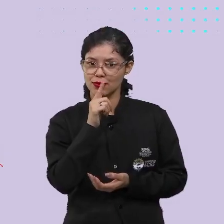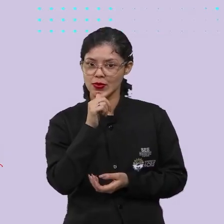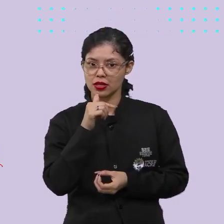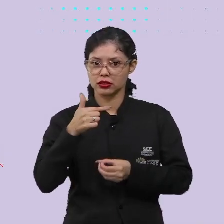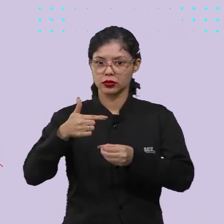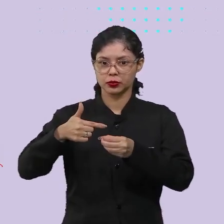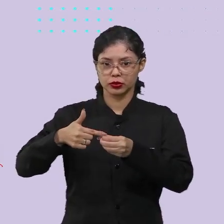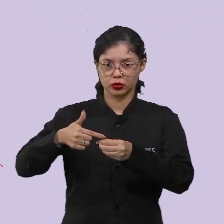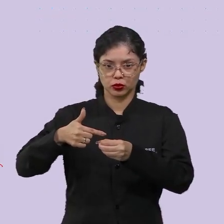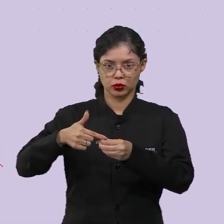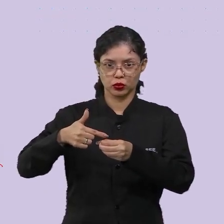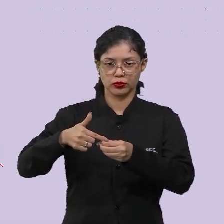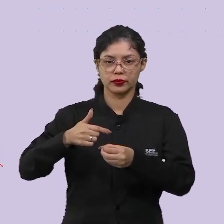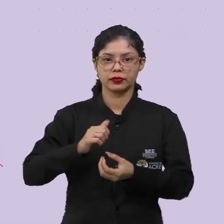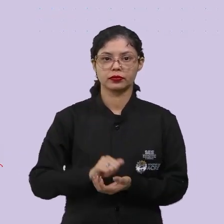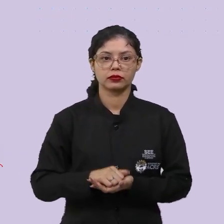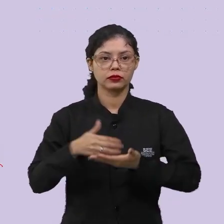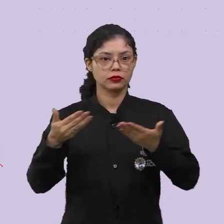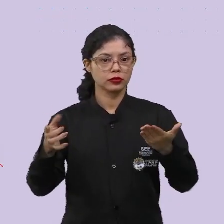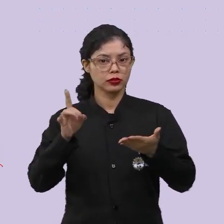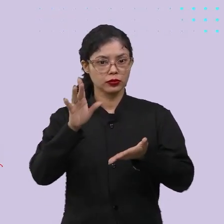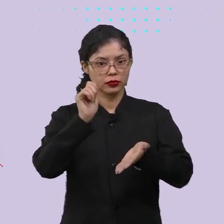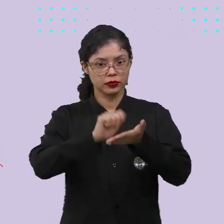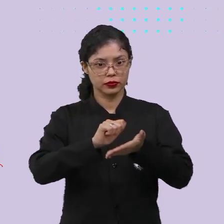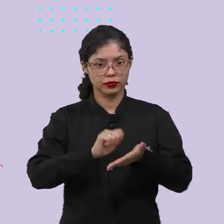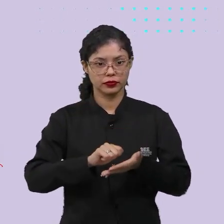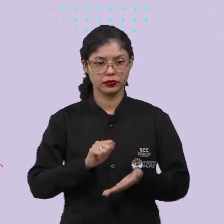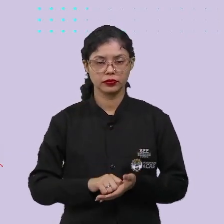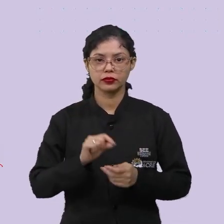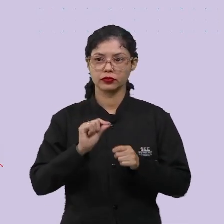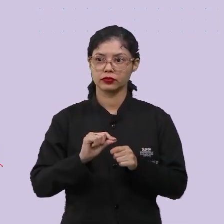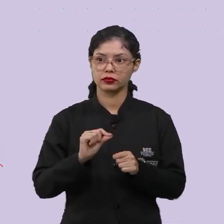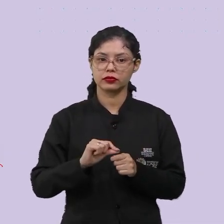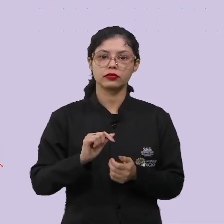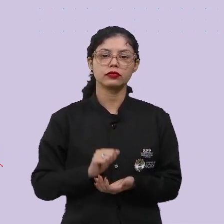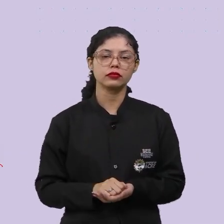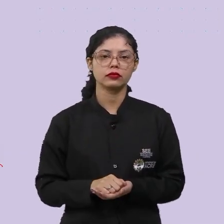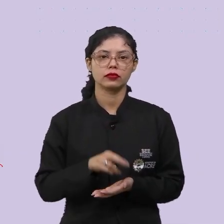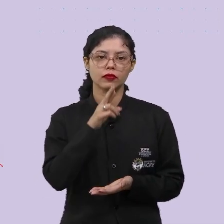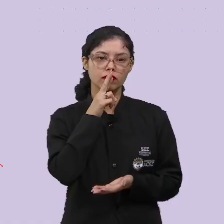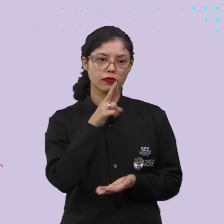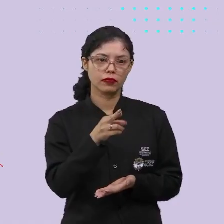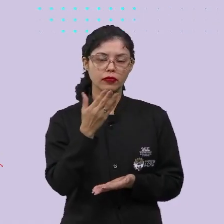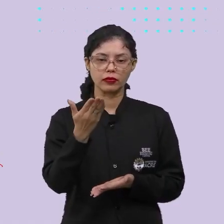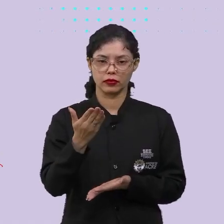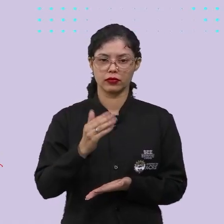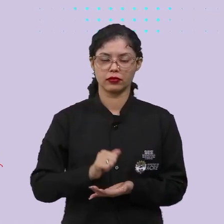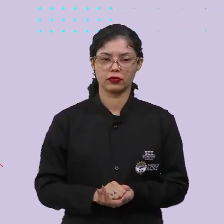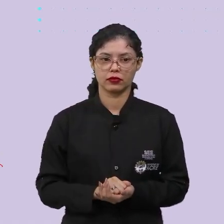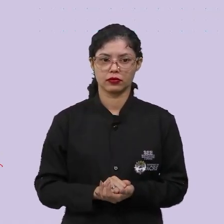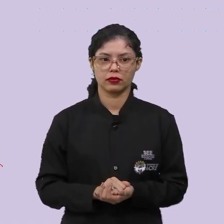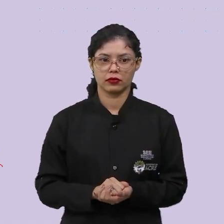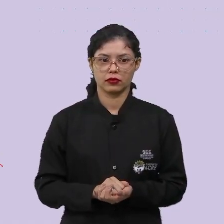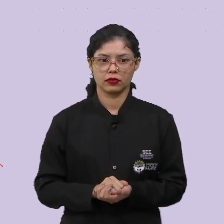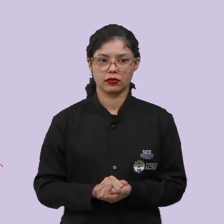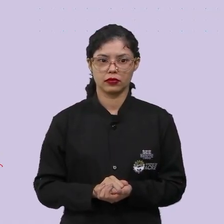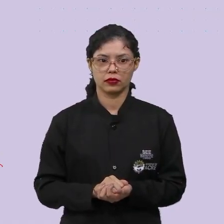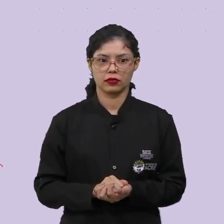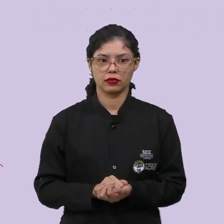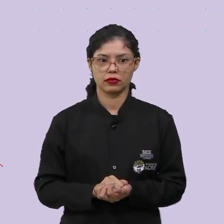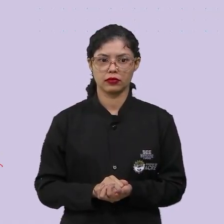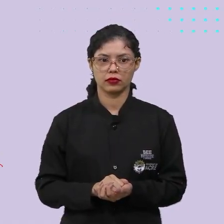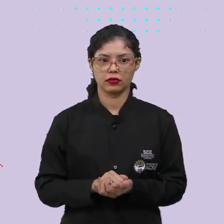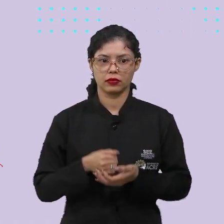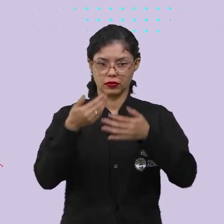o petróleo. Então basta escrever aqui, eu não vou fazer isso, mas a resposta é por